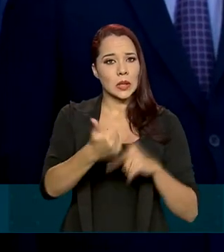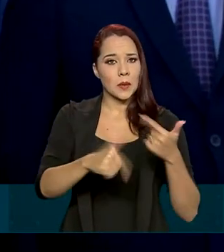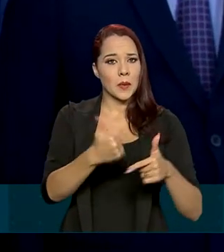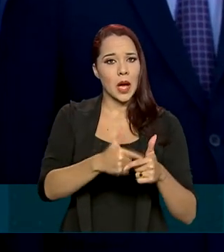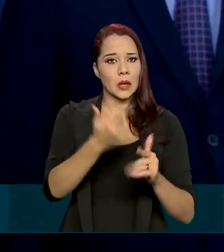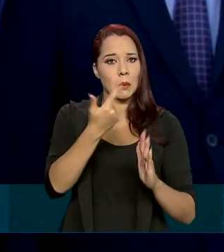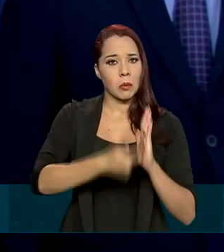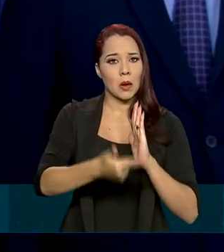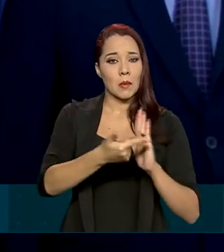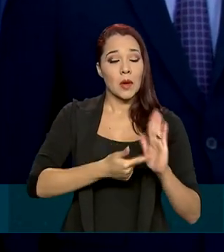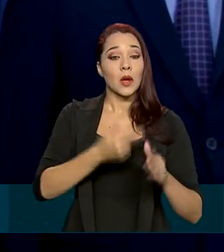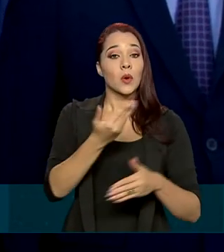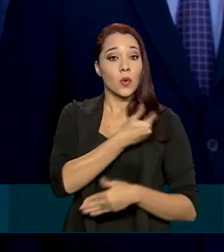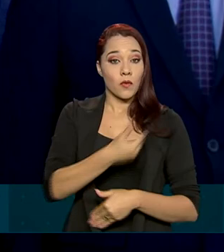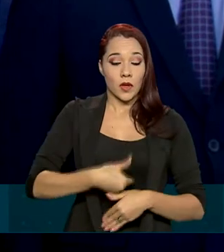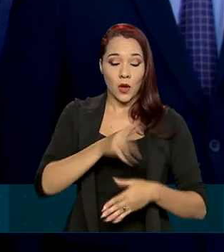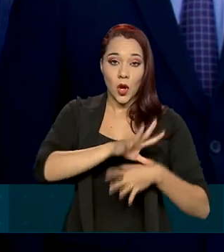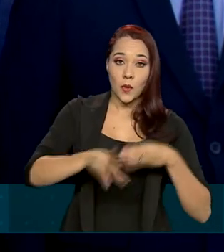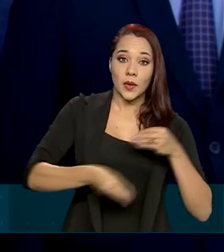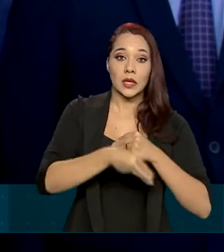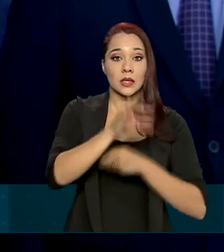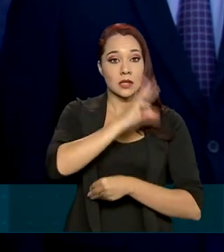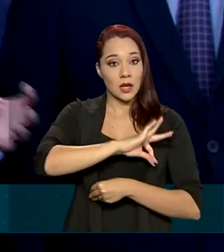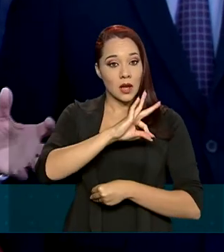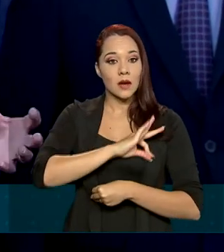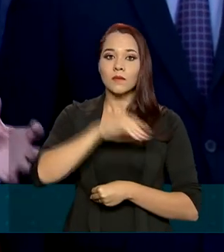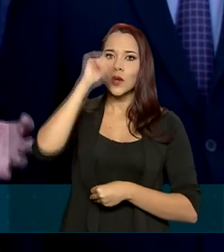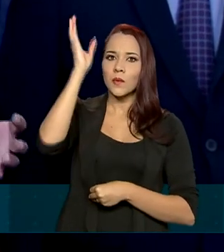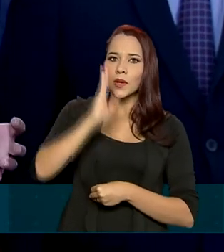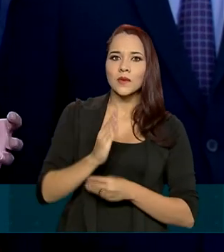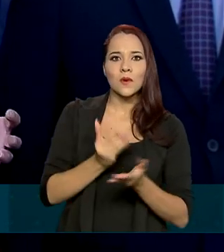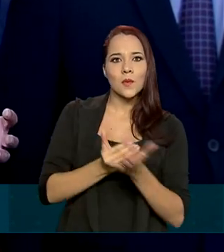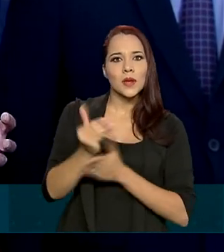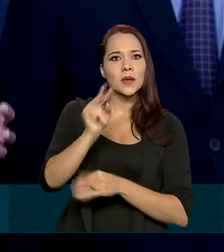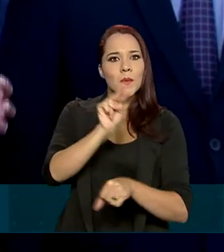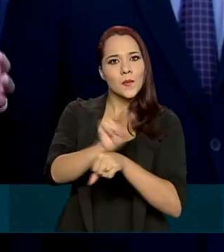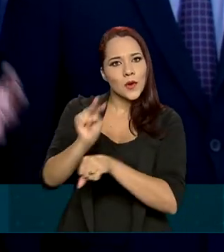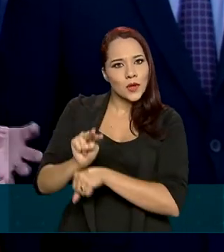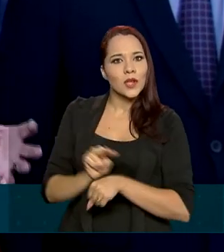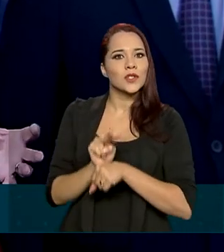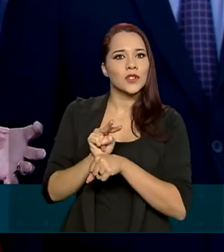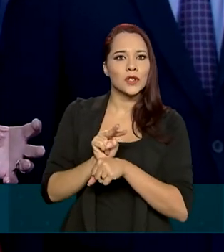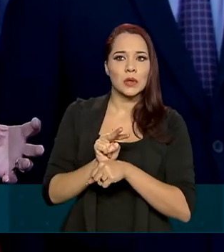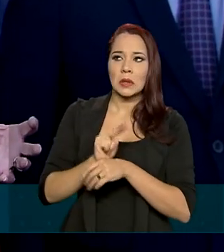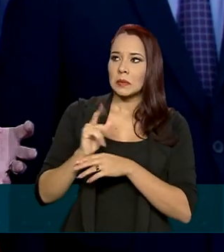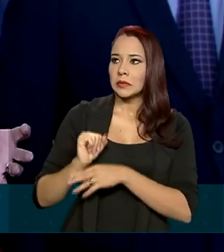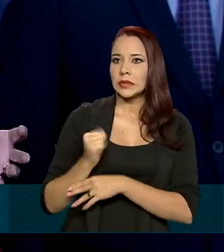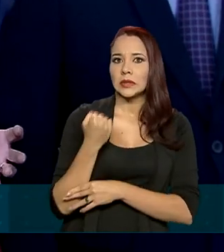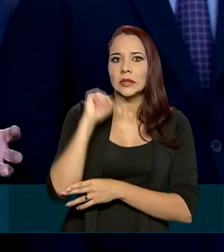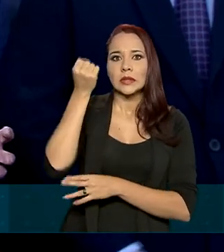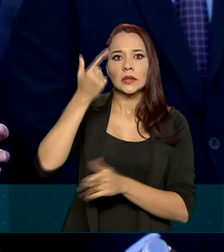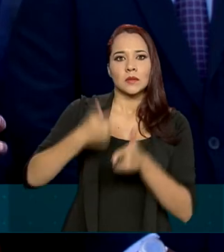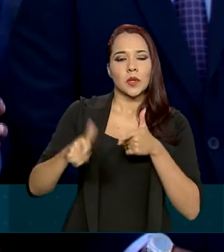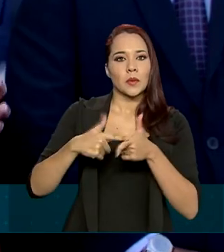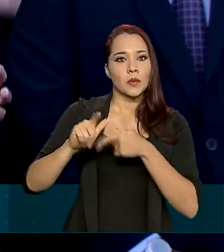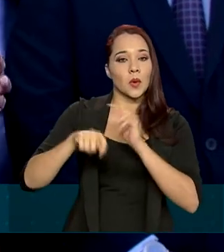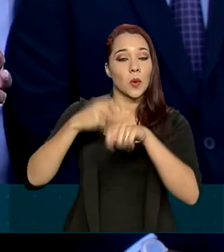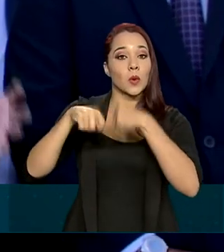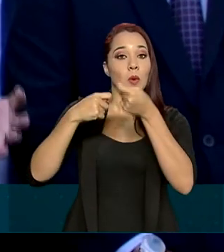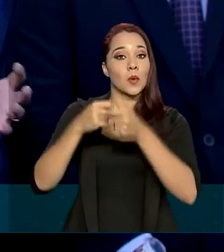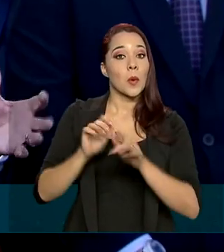governo complementando o salário. O Brasil, portanto, sai protegido de uma grave crise econômica,